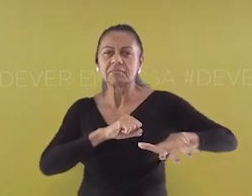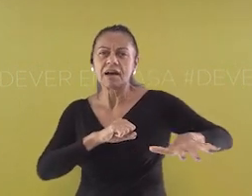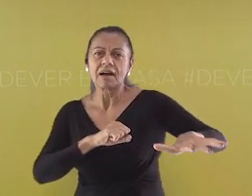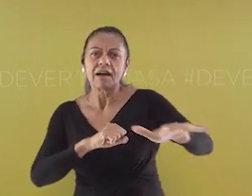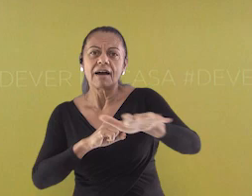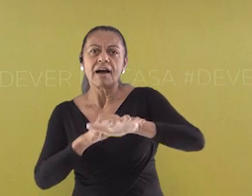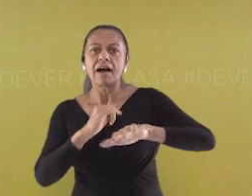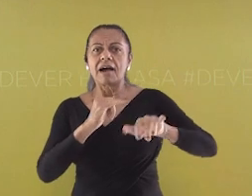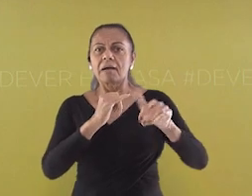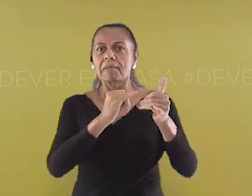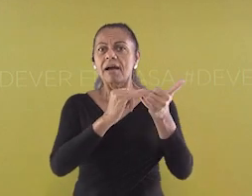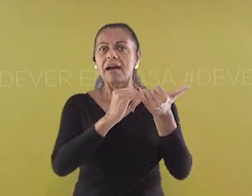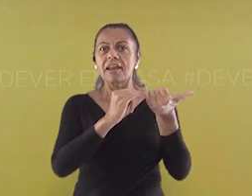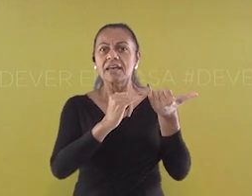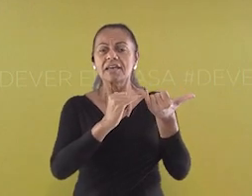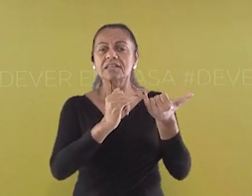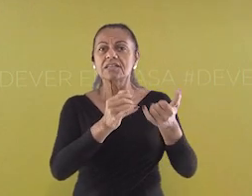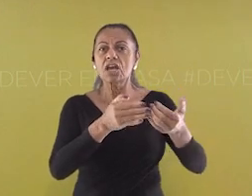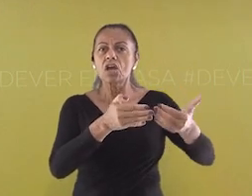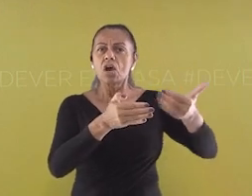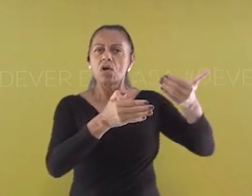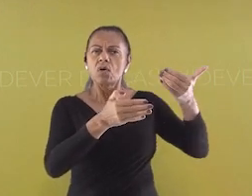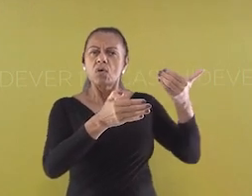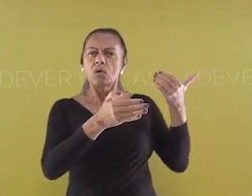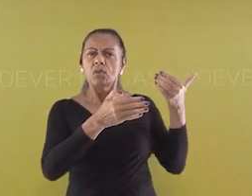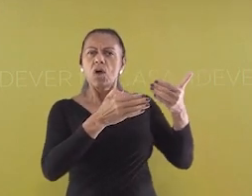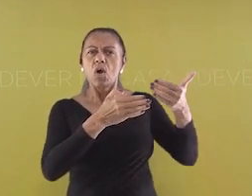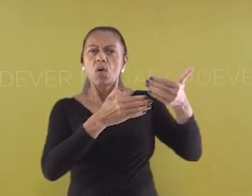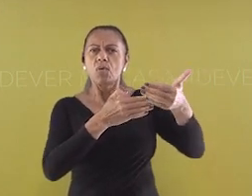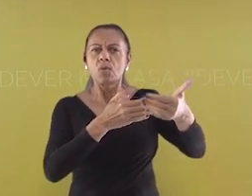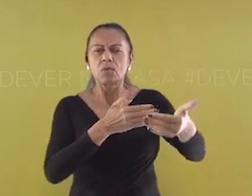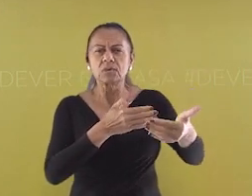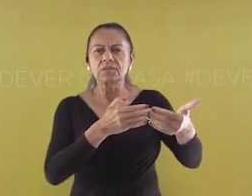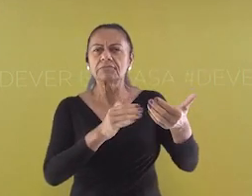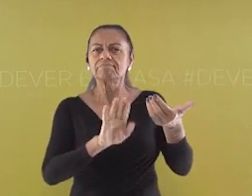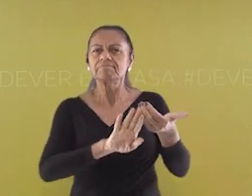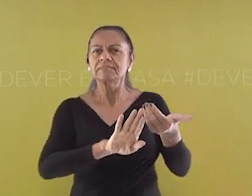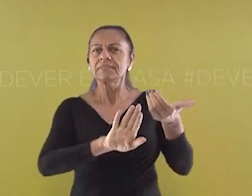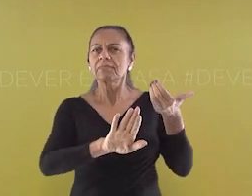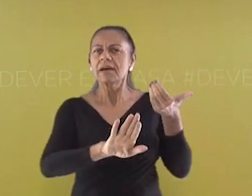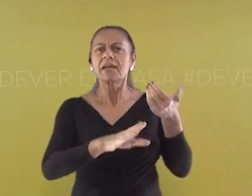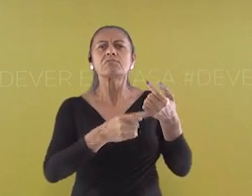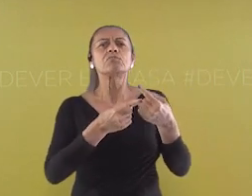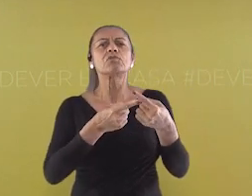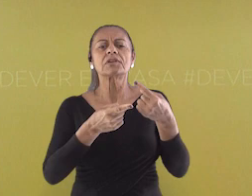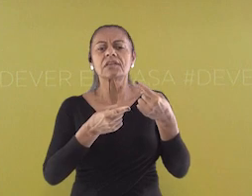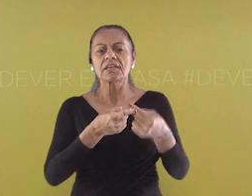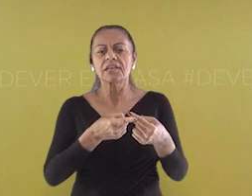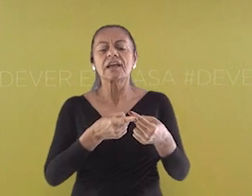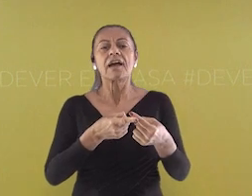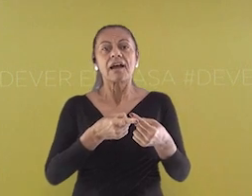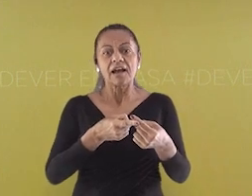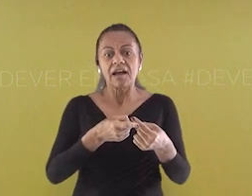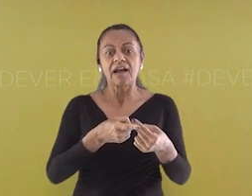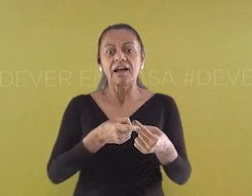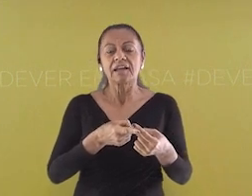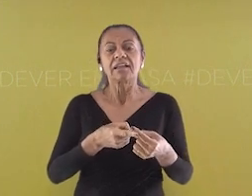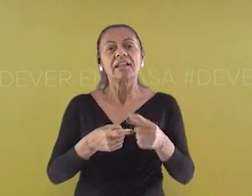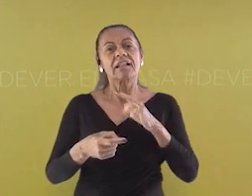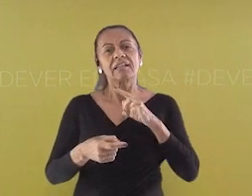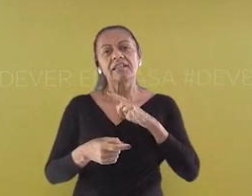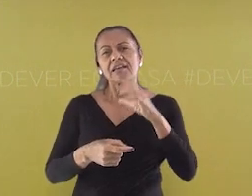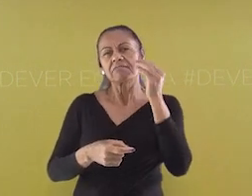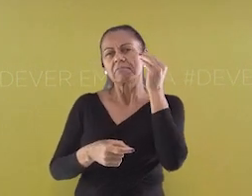em continentes que hoje são separados por enormes oceanos, nos